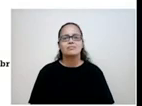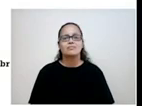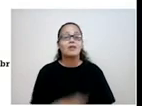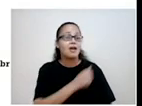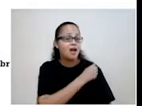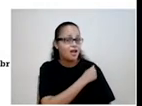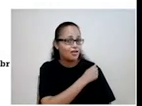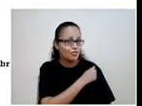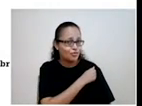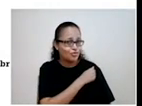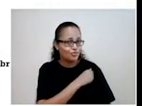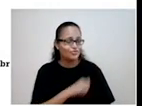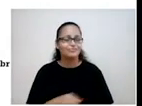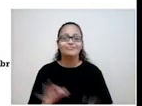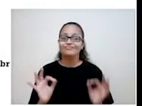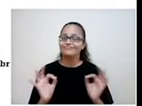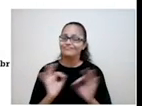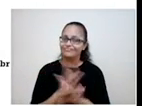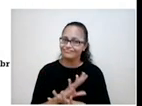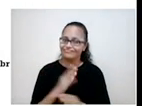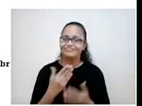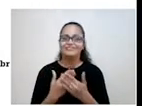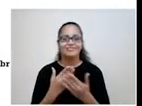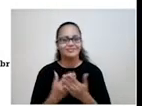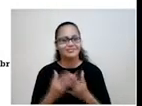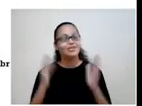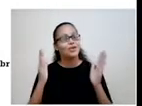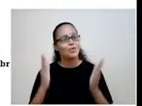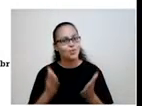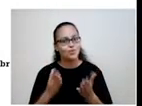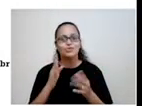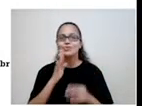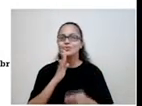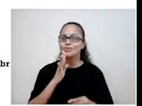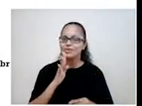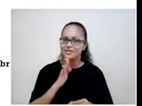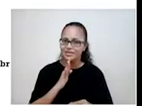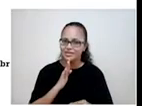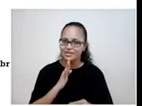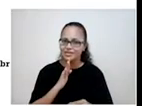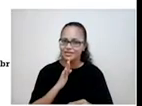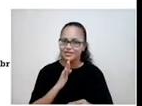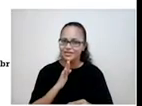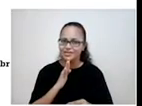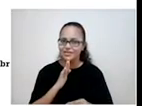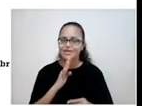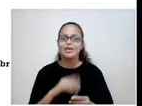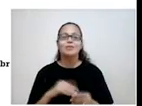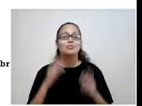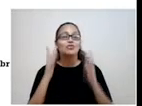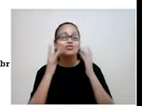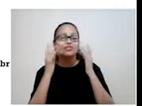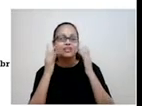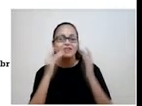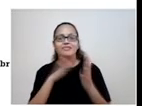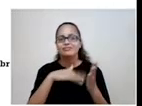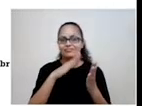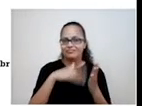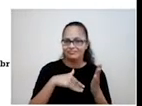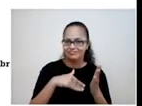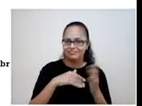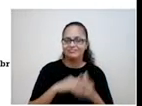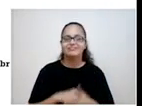Pessoal, chegamos ao fim de mais uma aula. Hoje nós conhecemos alguns gênios do Renascimento, como Leonardo da Vinci e